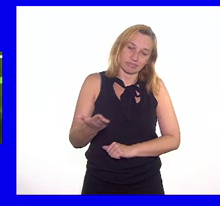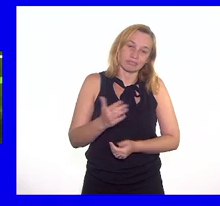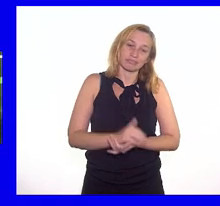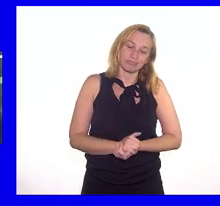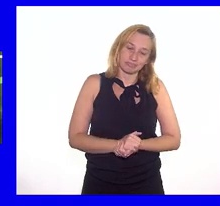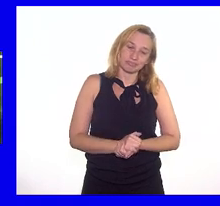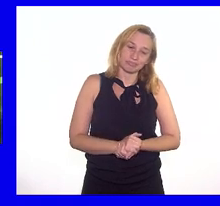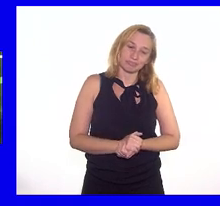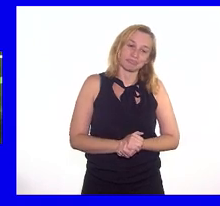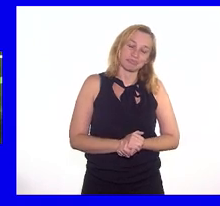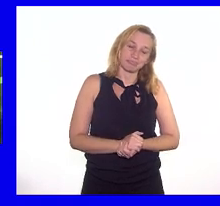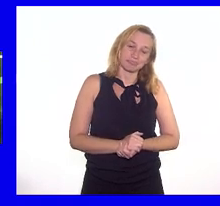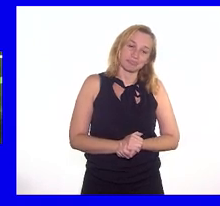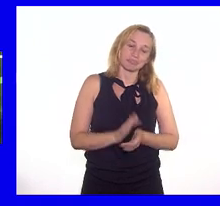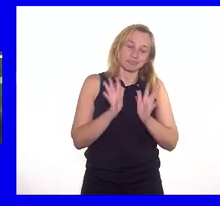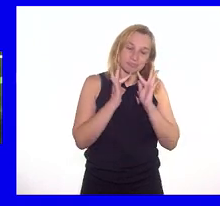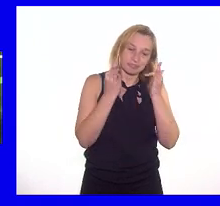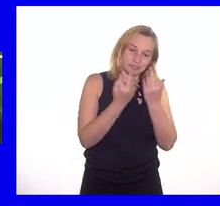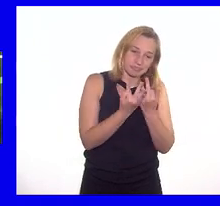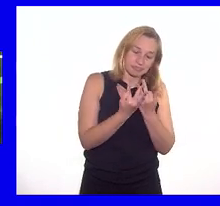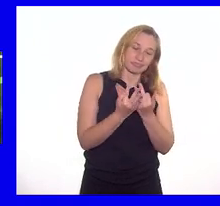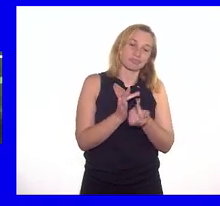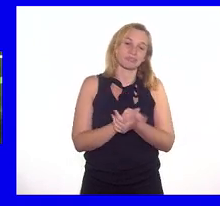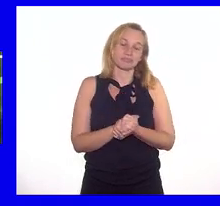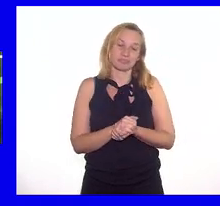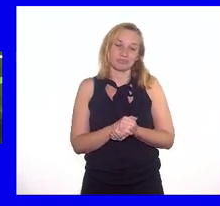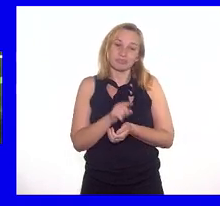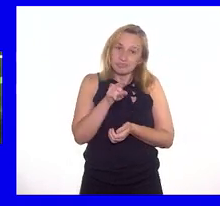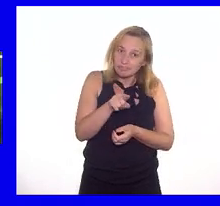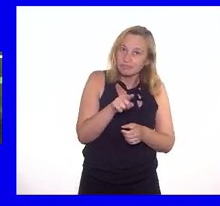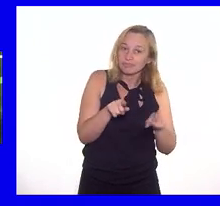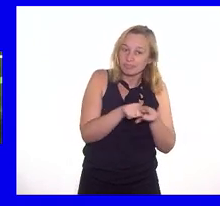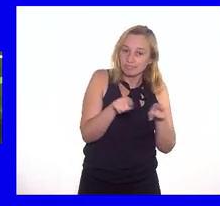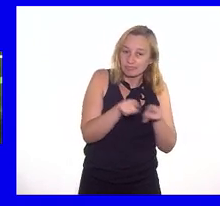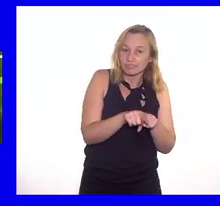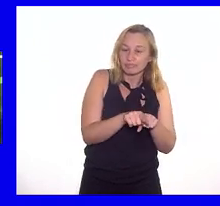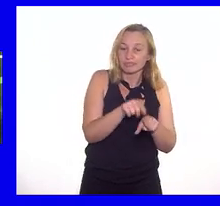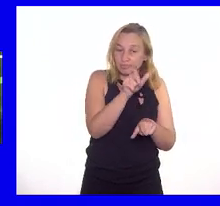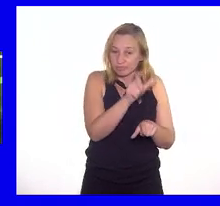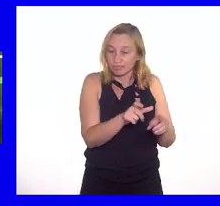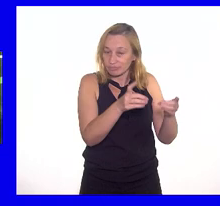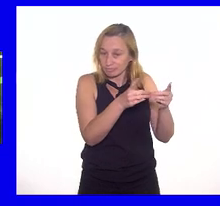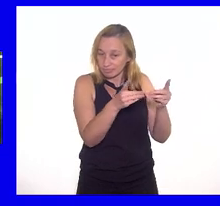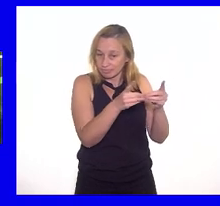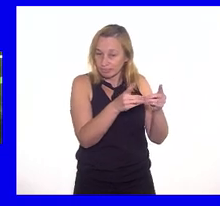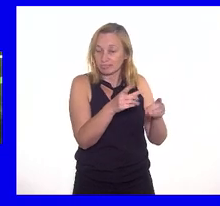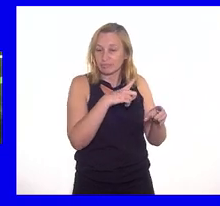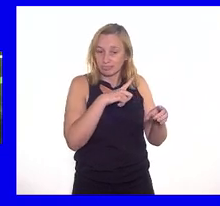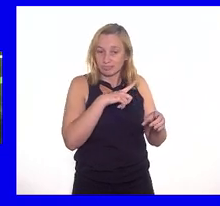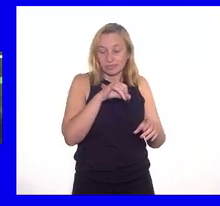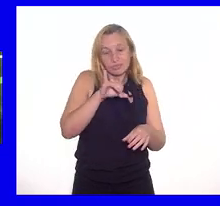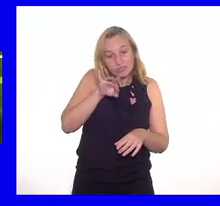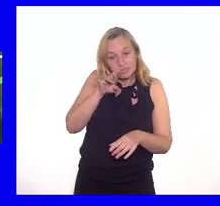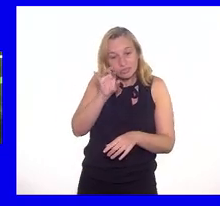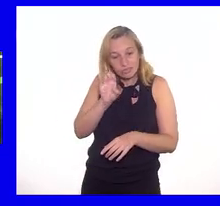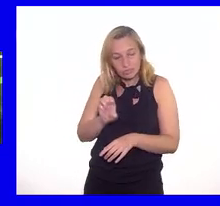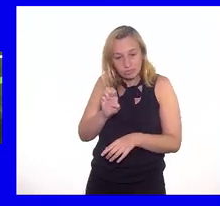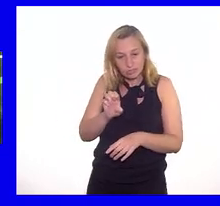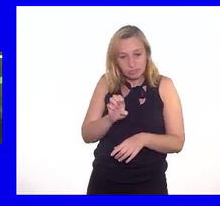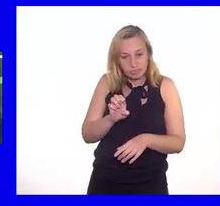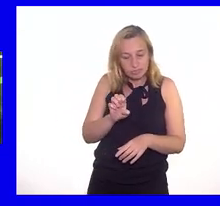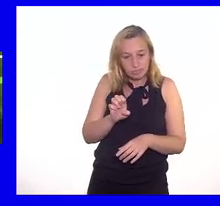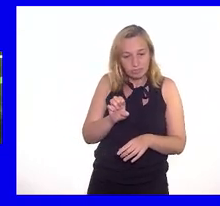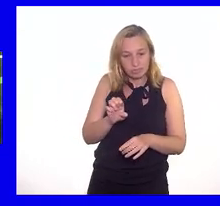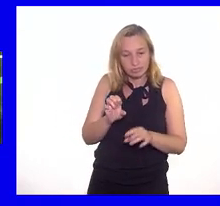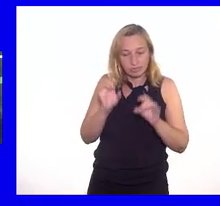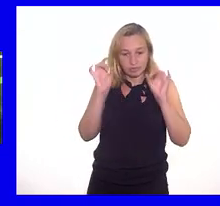participantes, familiares, e você também, que é paciente, você que também tem a síndrome de doença, perdão, que tem